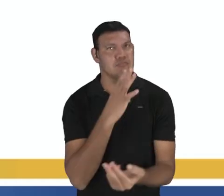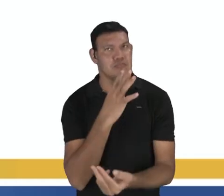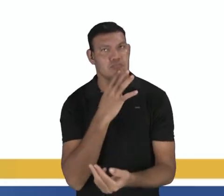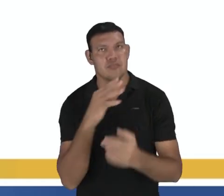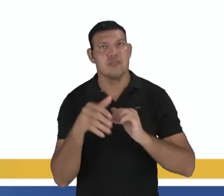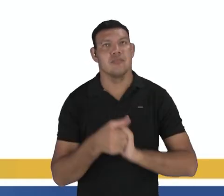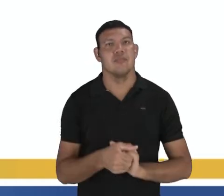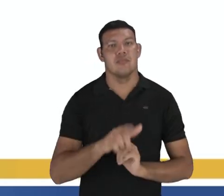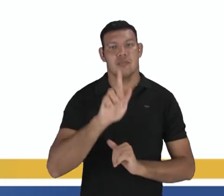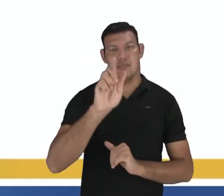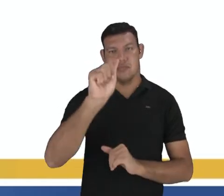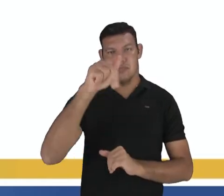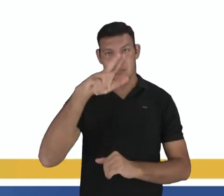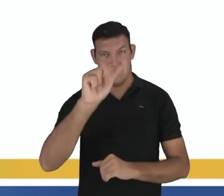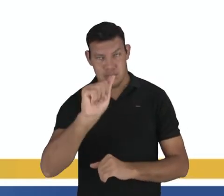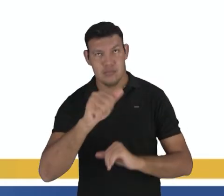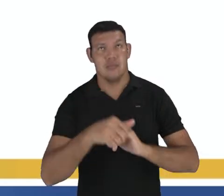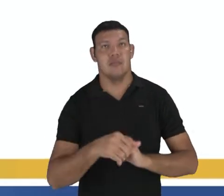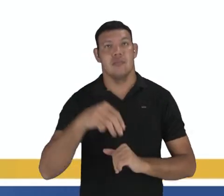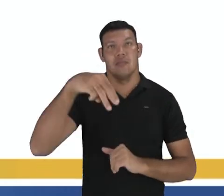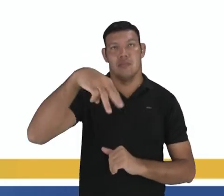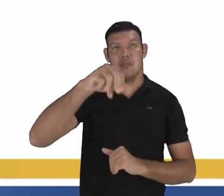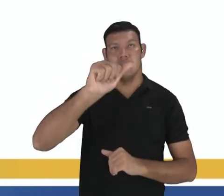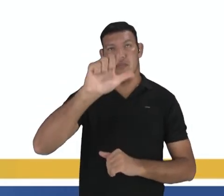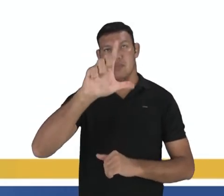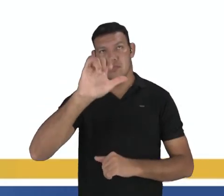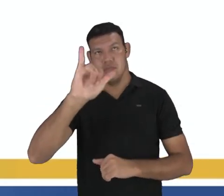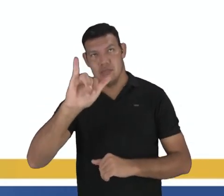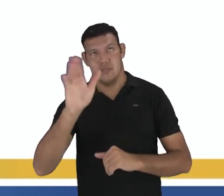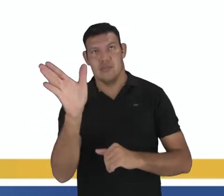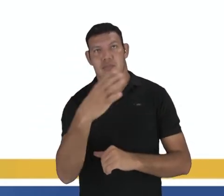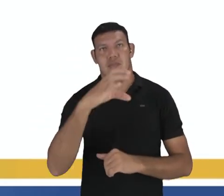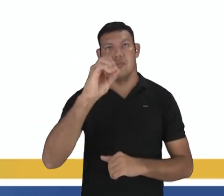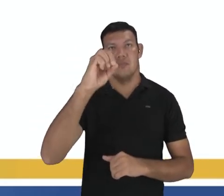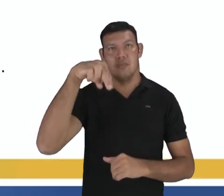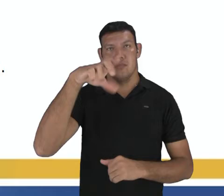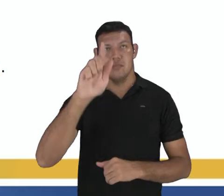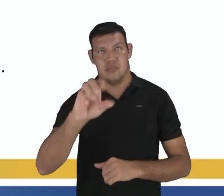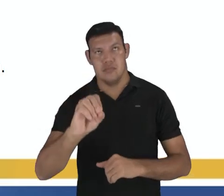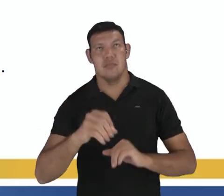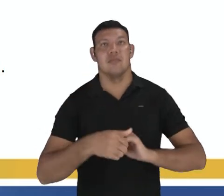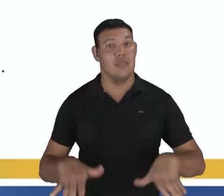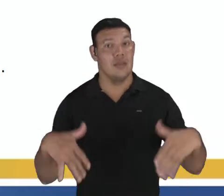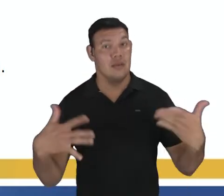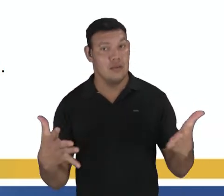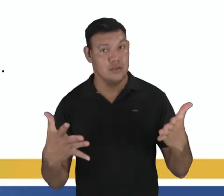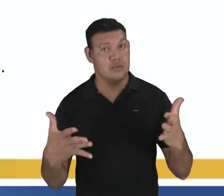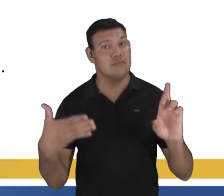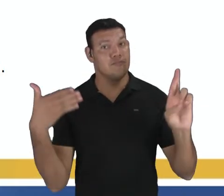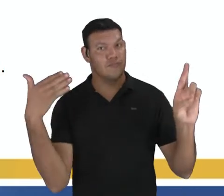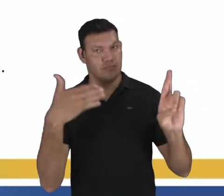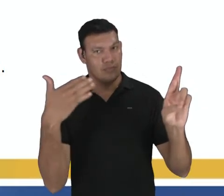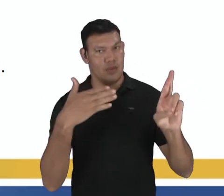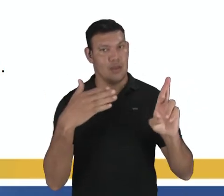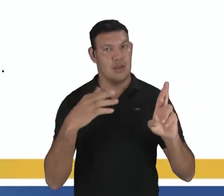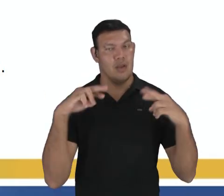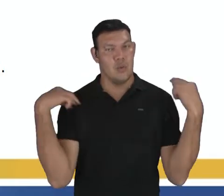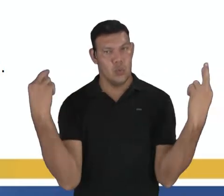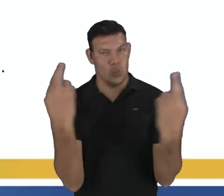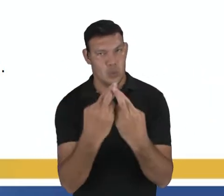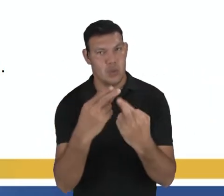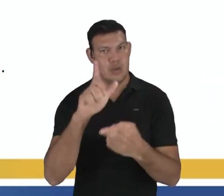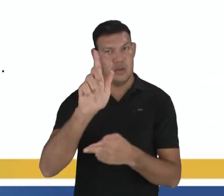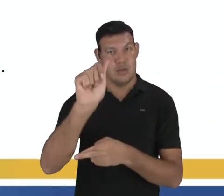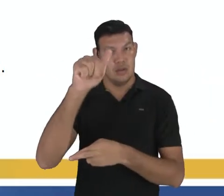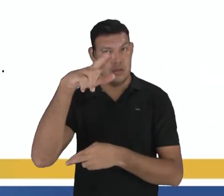conhecidos, né? O Gana, o Mali, ou Mali, né, e o Congo, tá bom, pessoal? Aí, referente ao reino de Gana, né, a